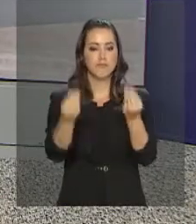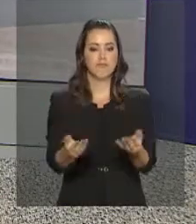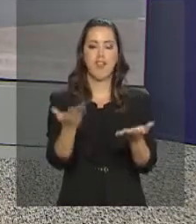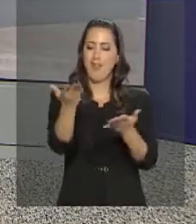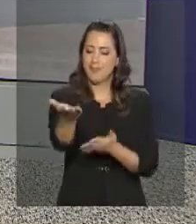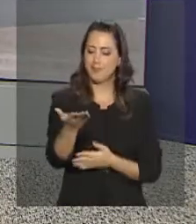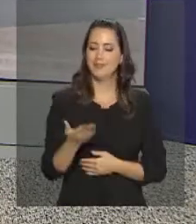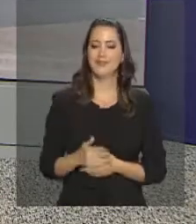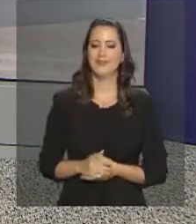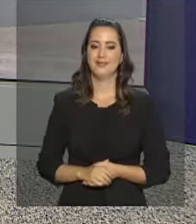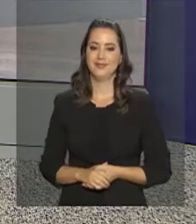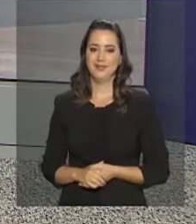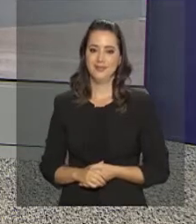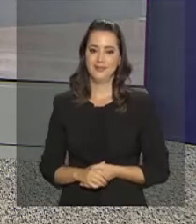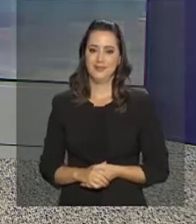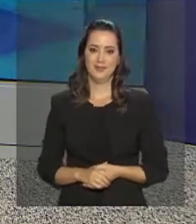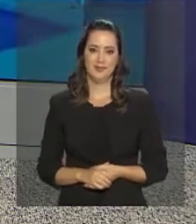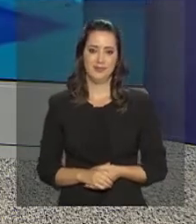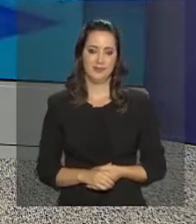aí no Palácio do Planalto.